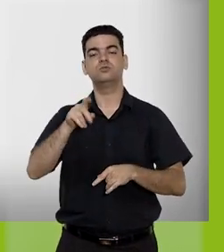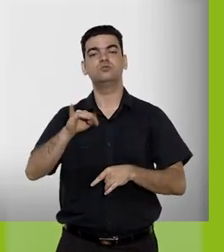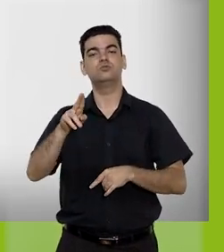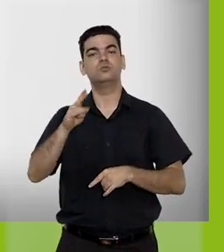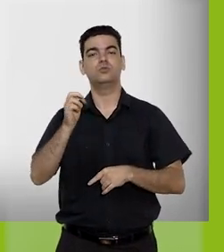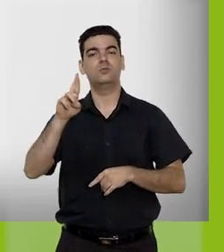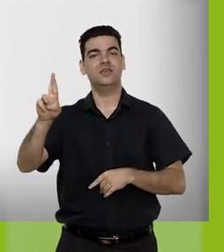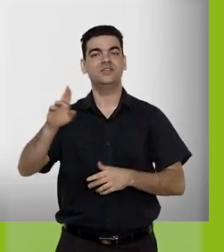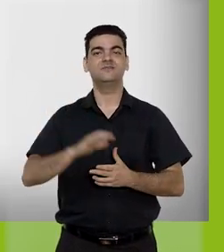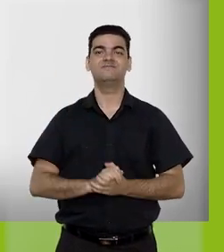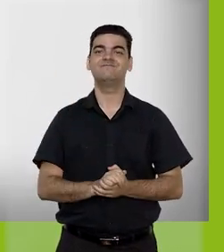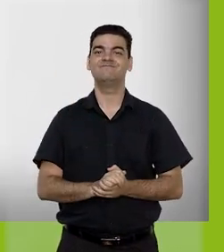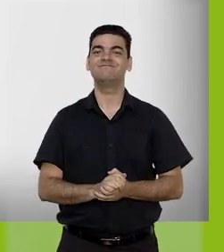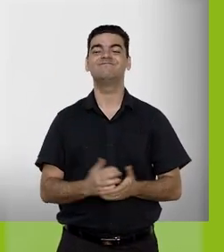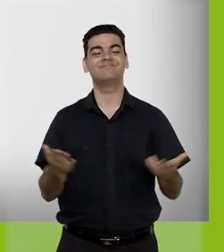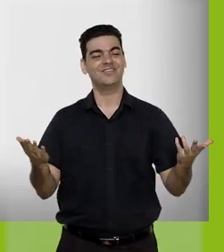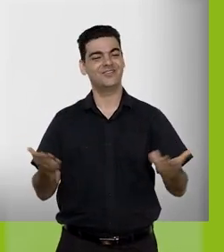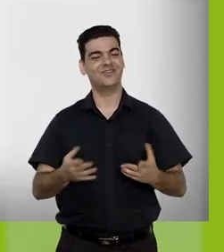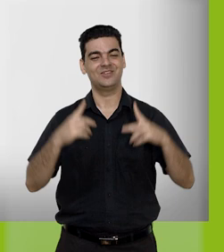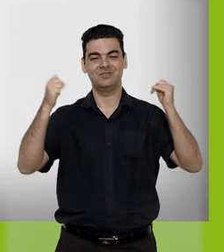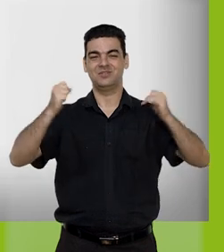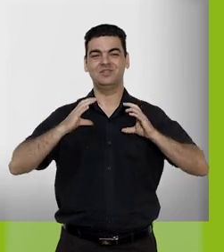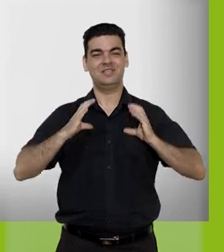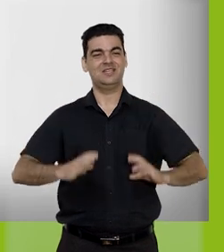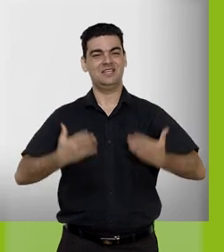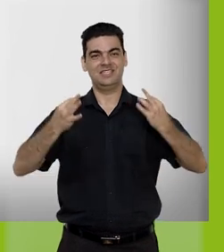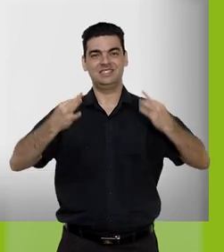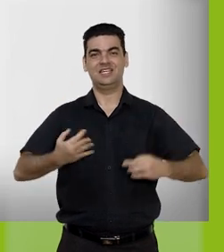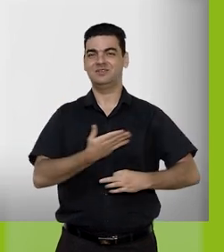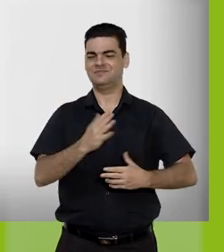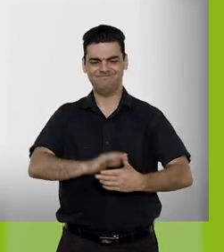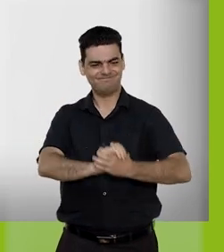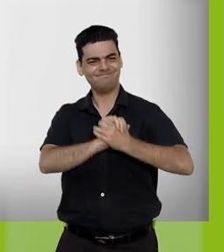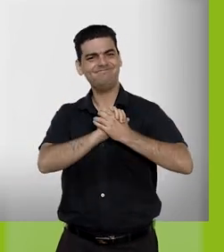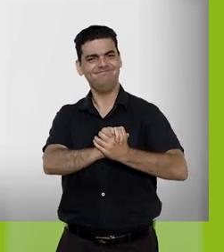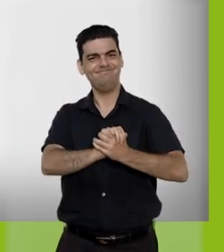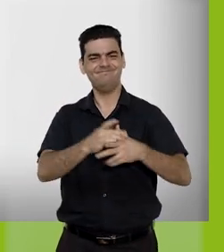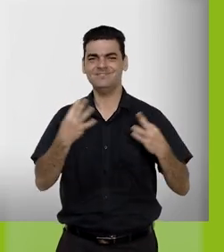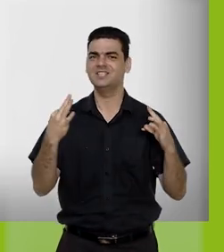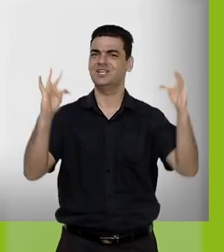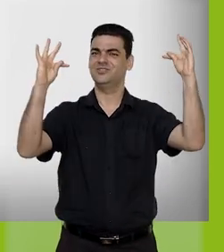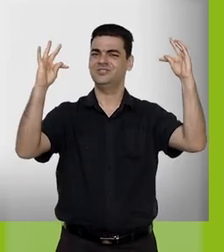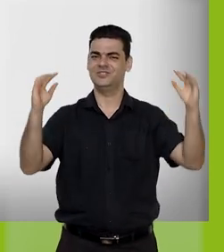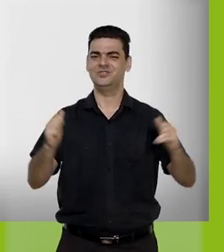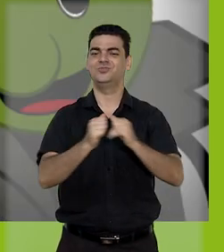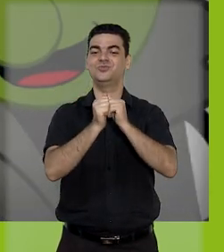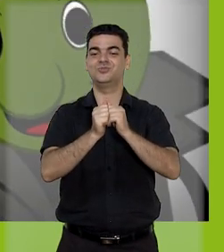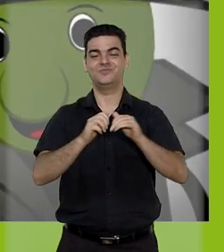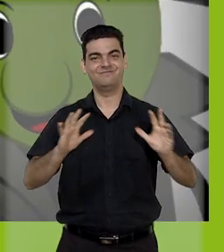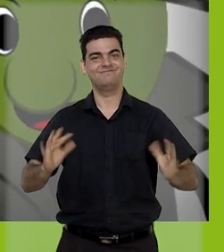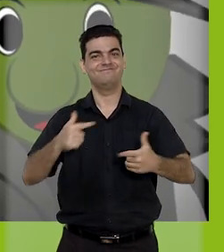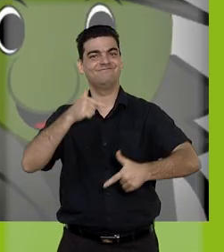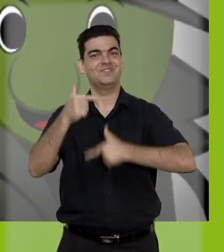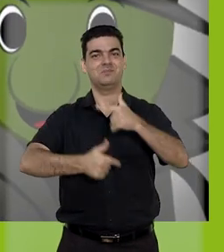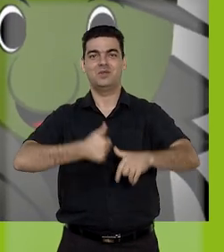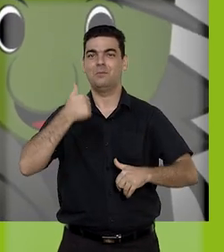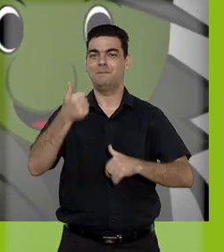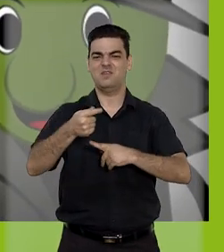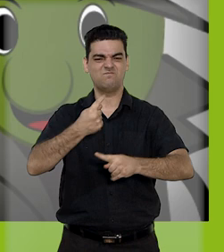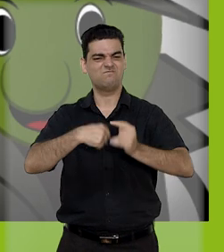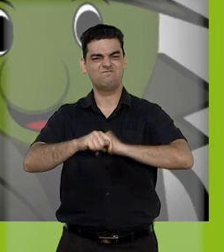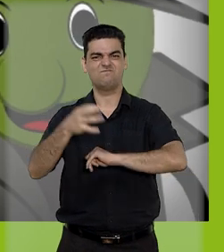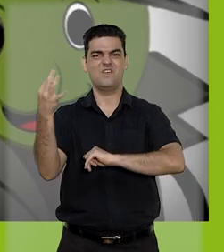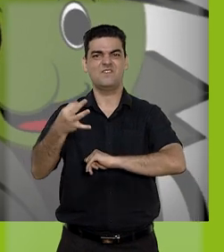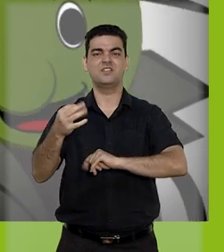.jus.br É o Tribunal da Cidadania, de mãos dadas com a tecnologia, promovendo eficiência